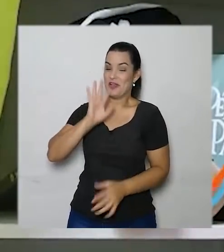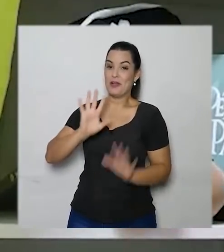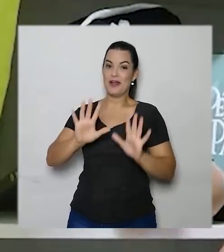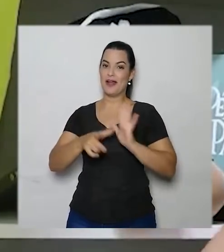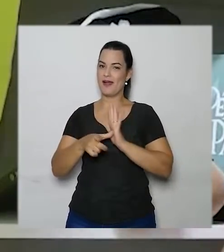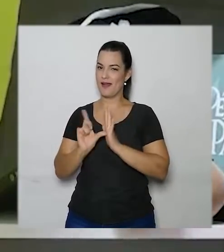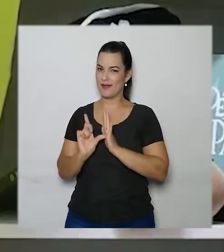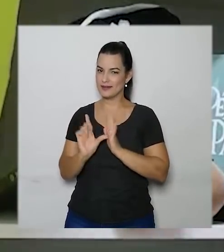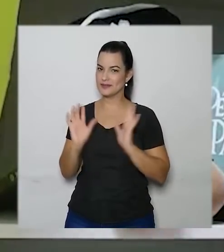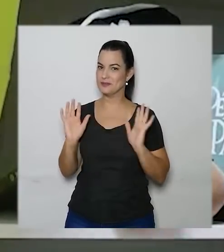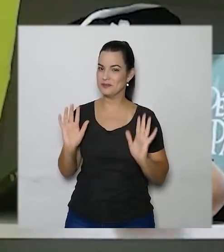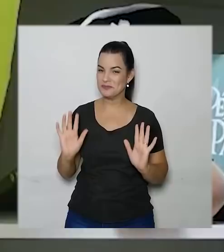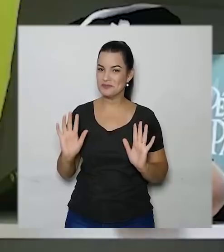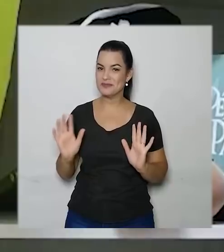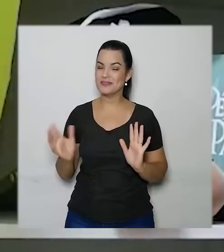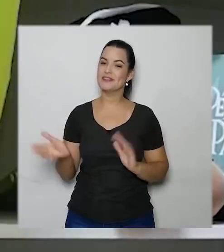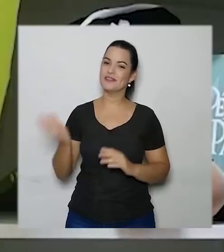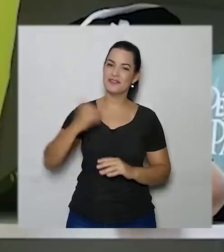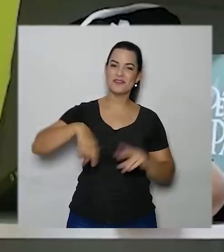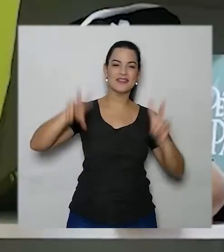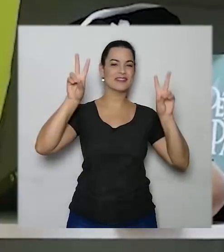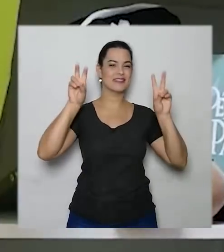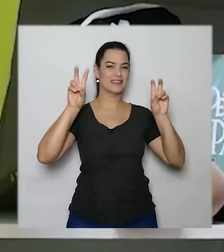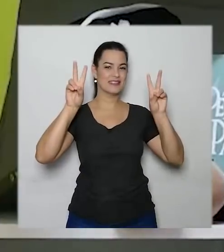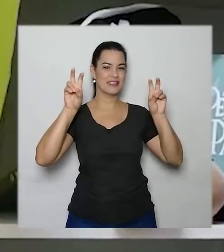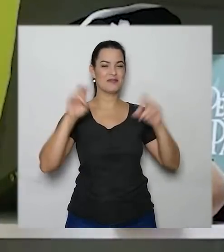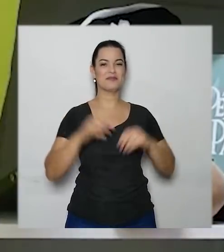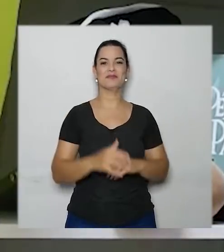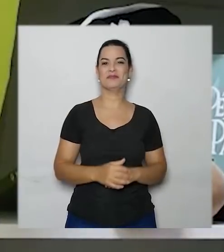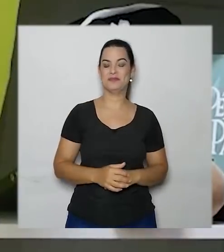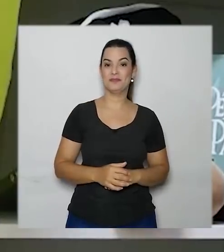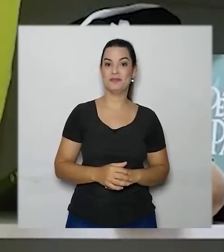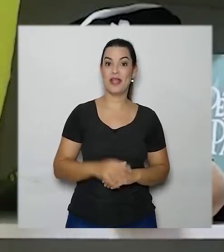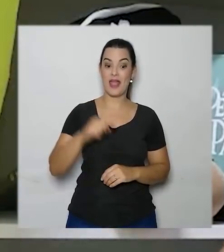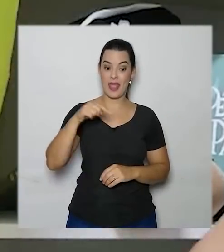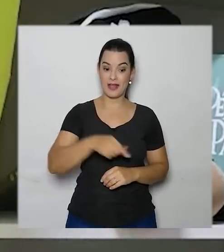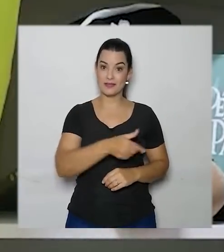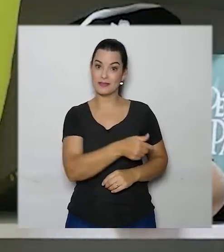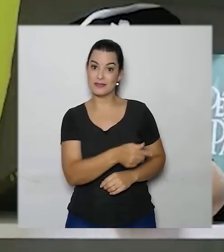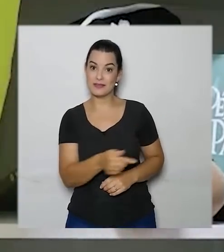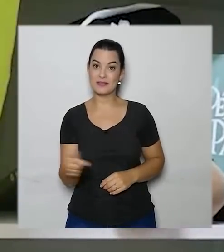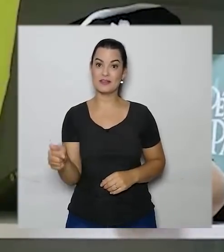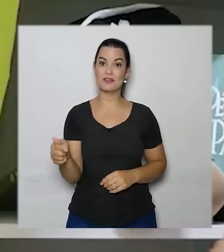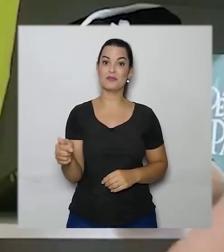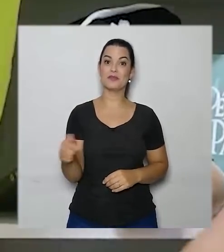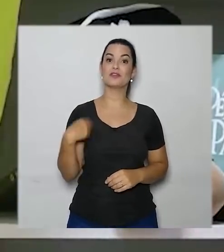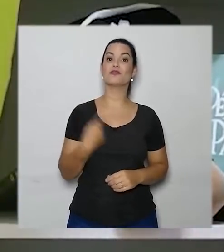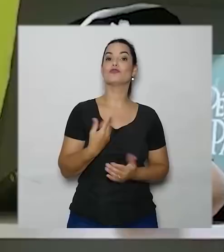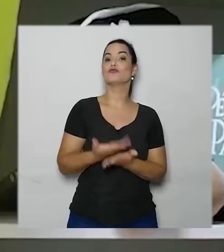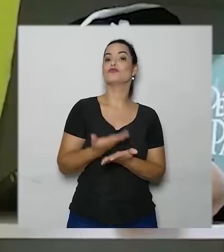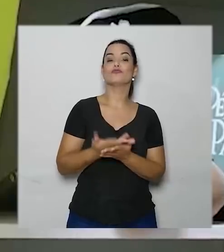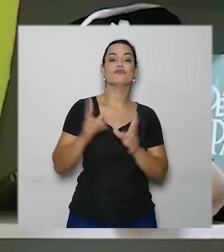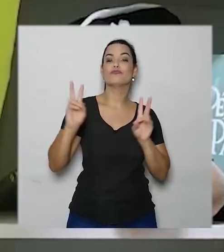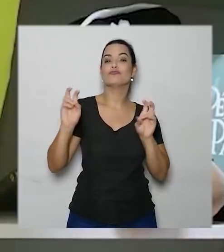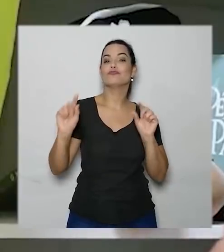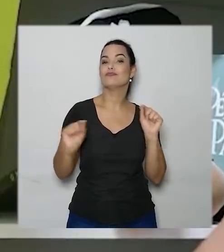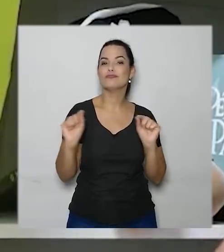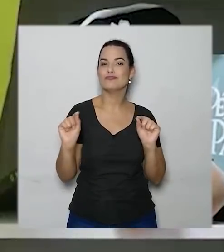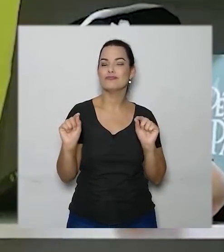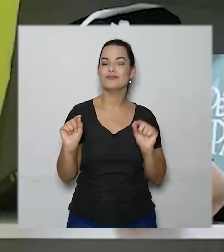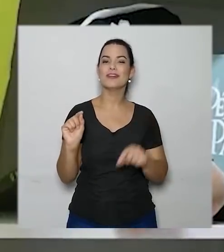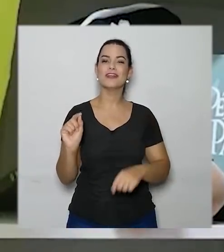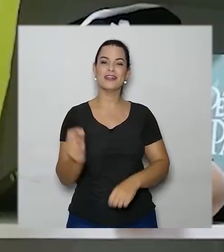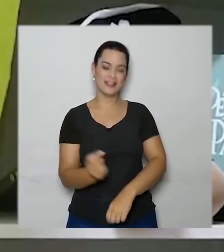antes de contar a novidade, vamos para o tema da semana. Durante esta semana, nós estudaremos